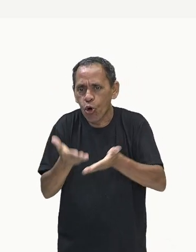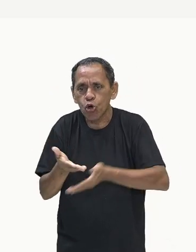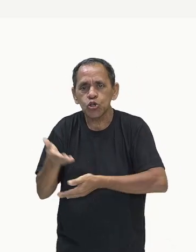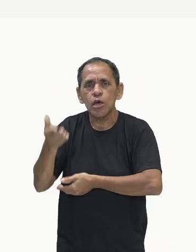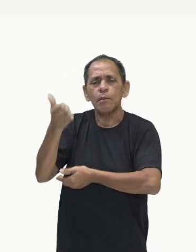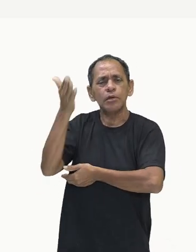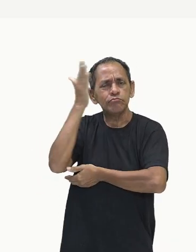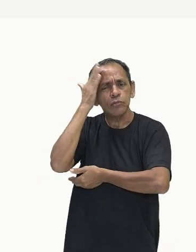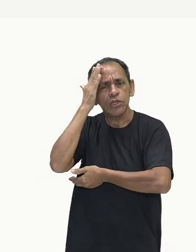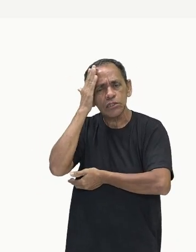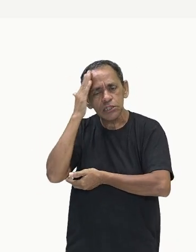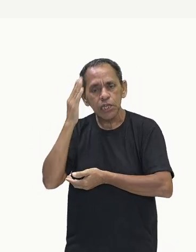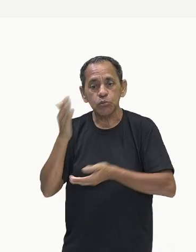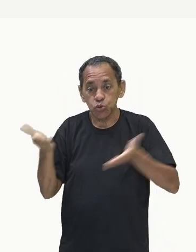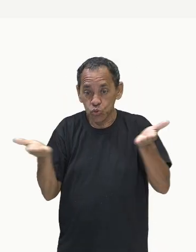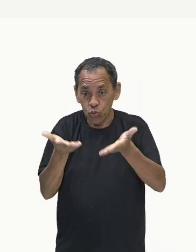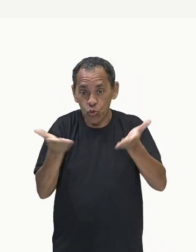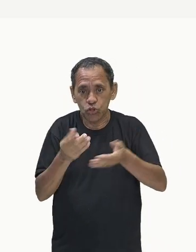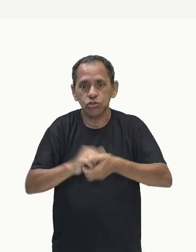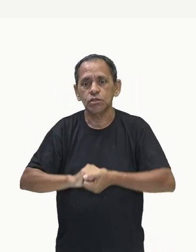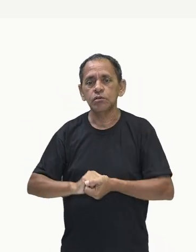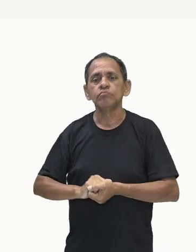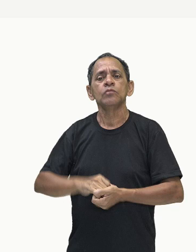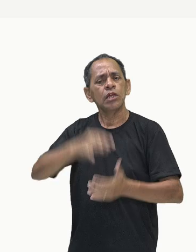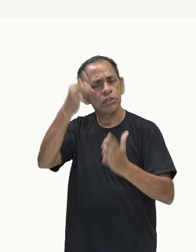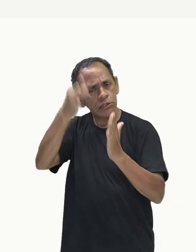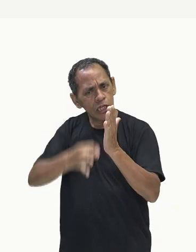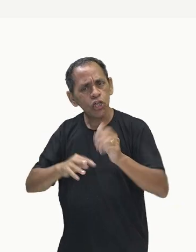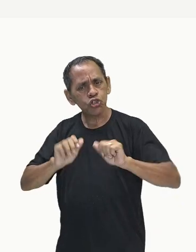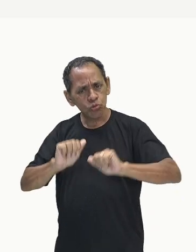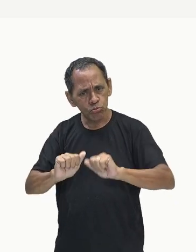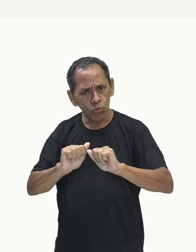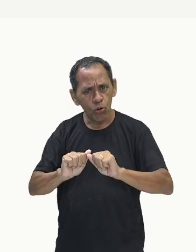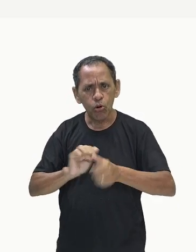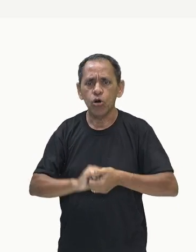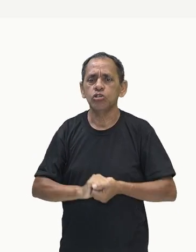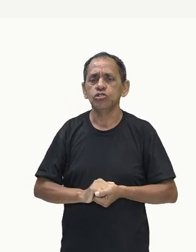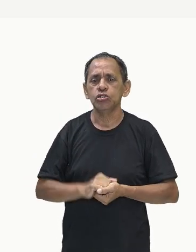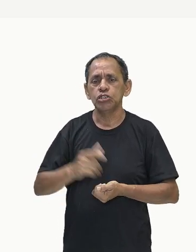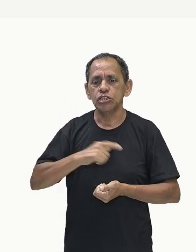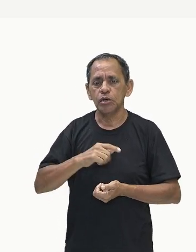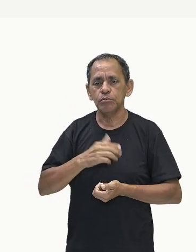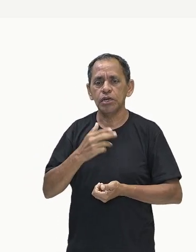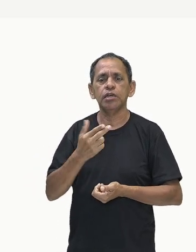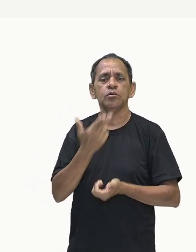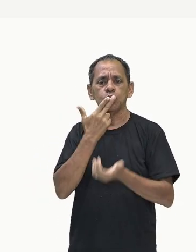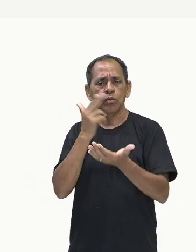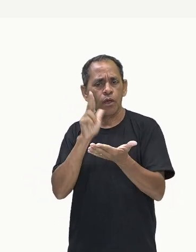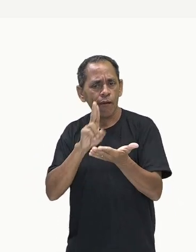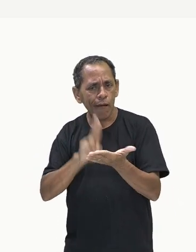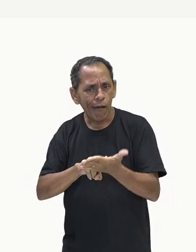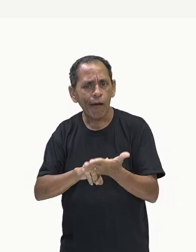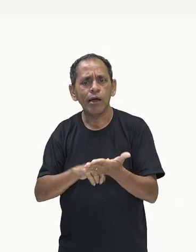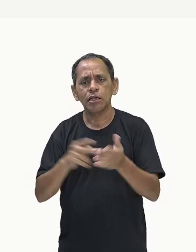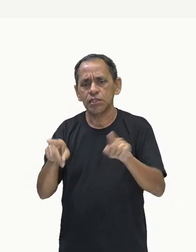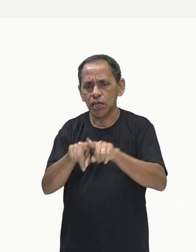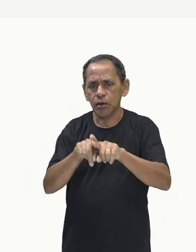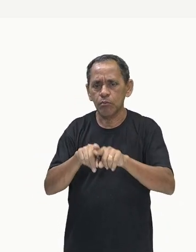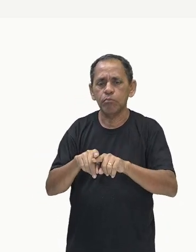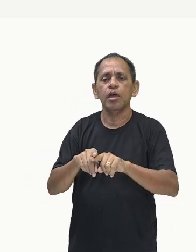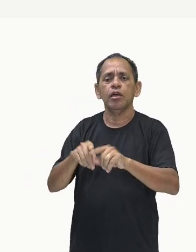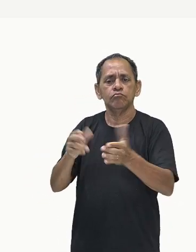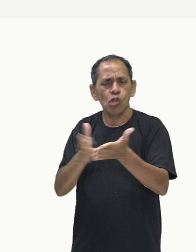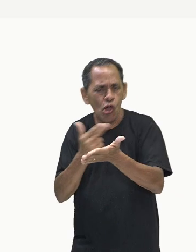quê, professor? Podem ser textos, tá, gente? E esses textos podem ser cartas, livros, diários,